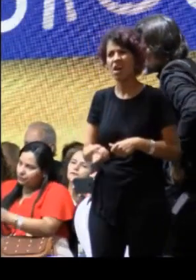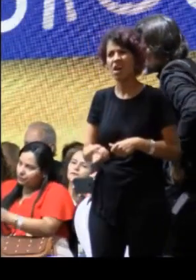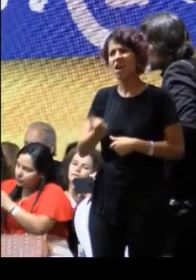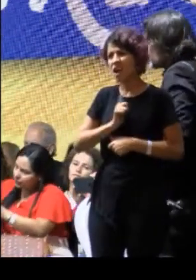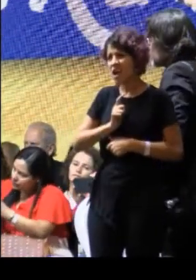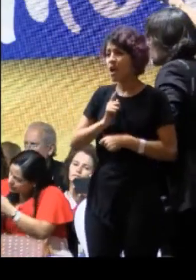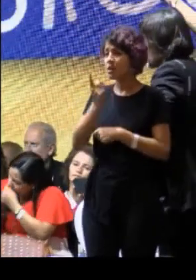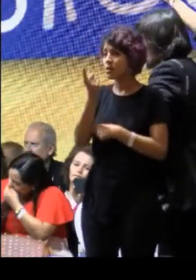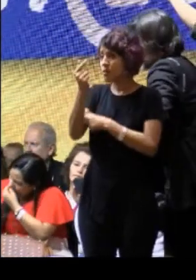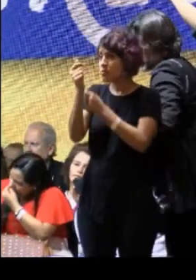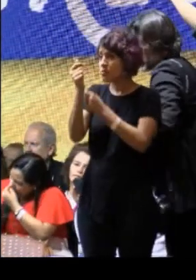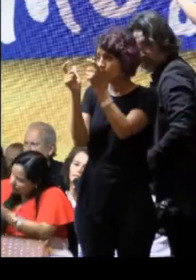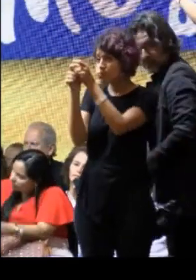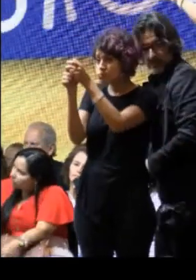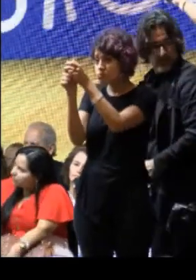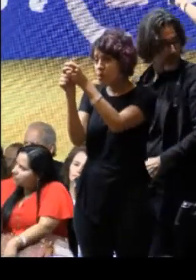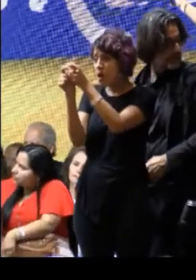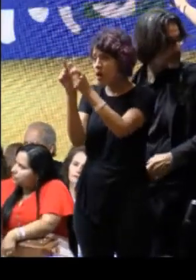de renda